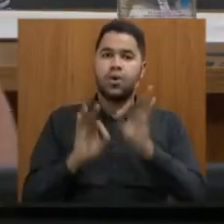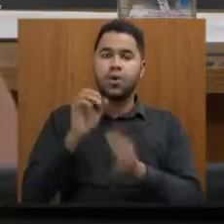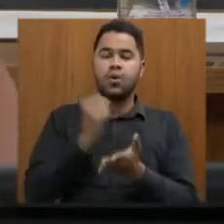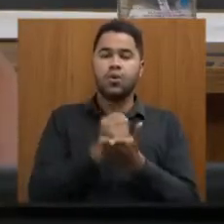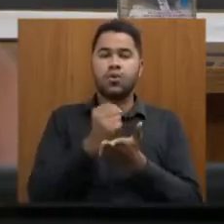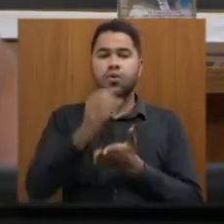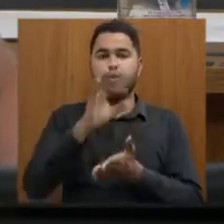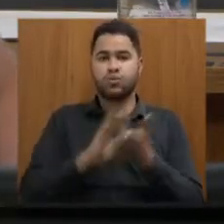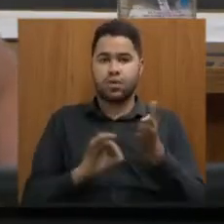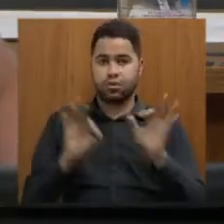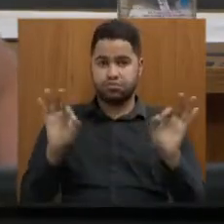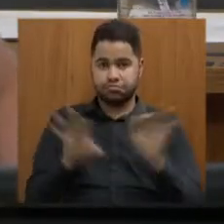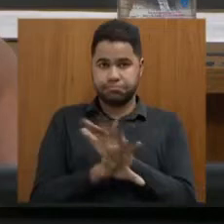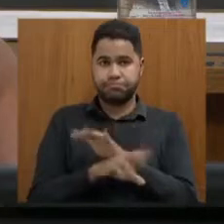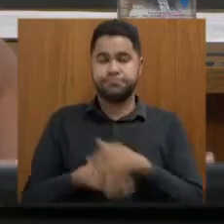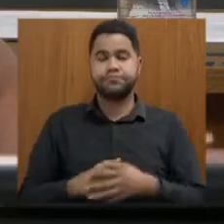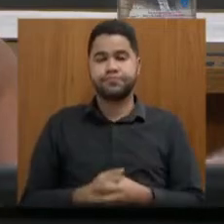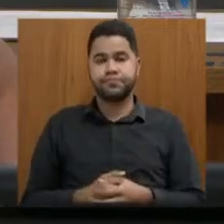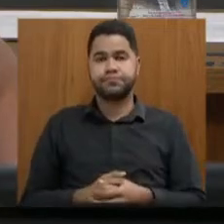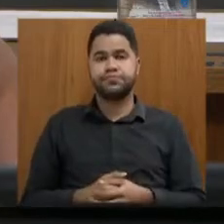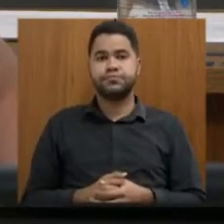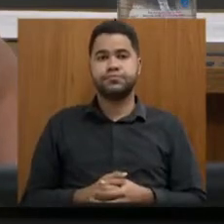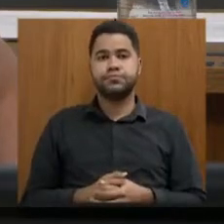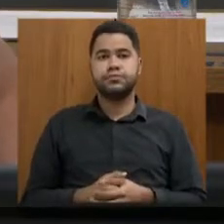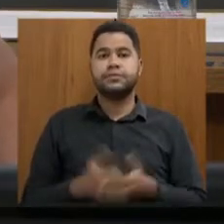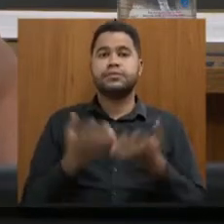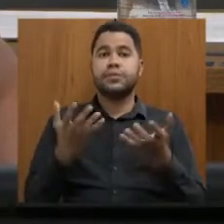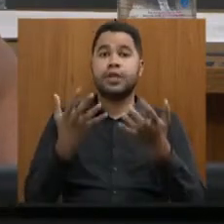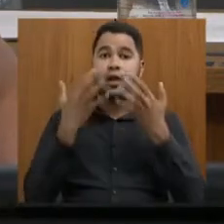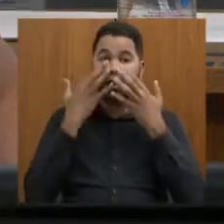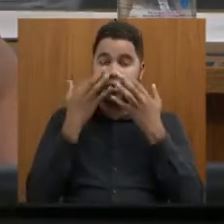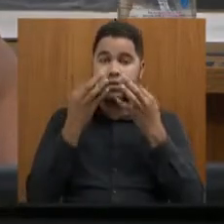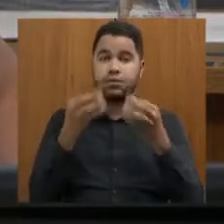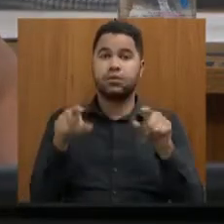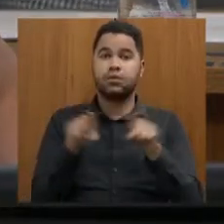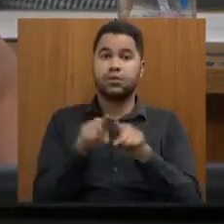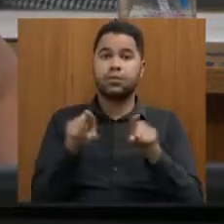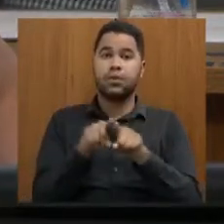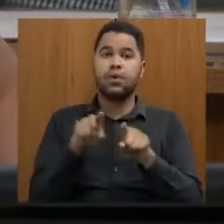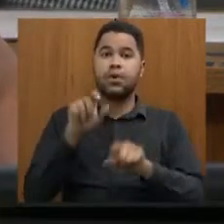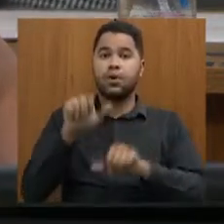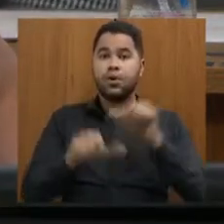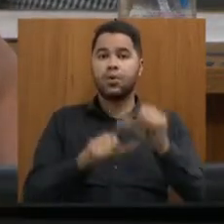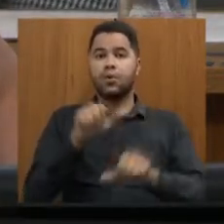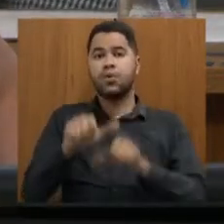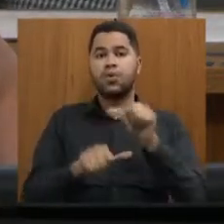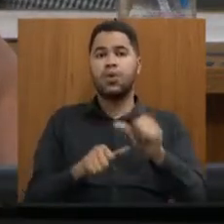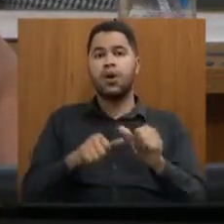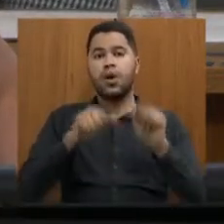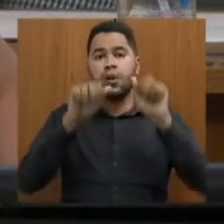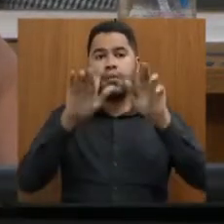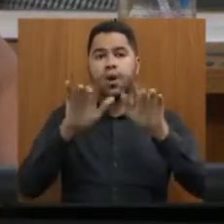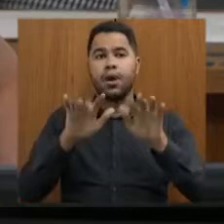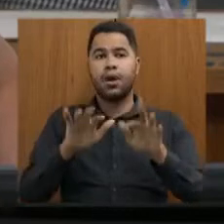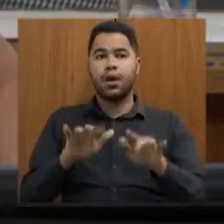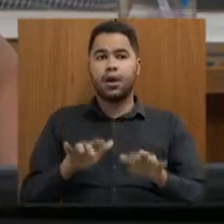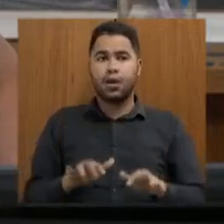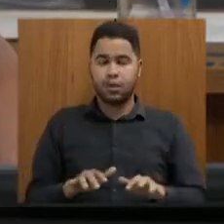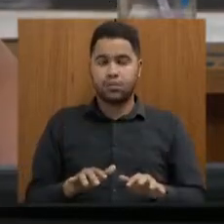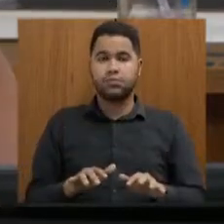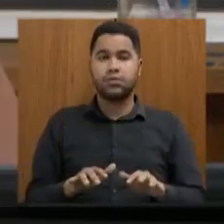contrato ser cumprido né Queria chamar atenção aqui também atualizar sobre a elaboração do